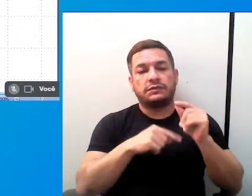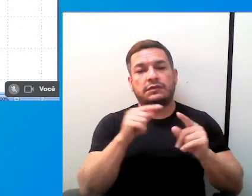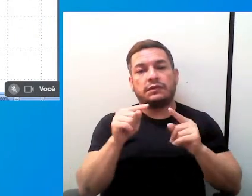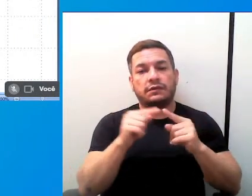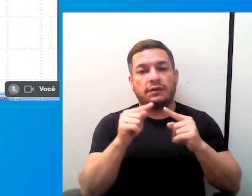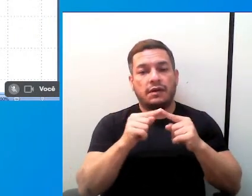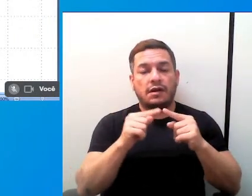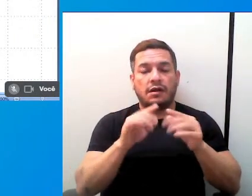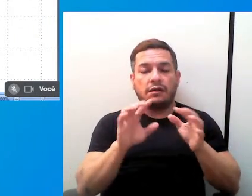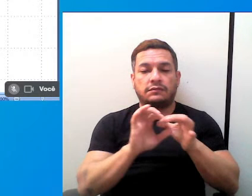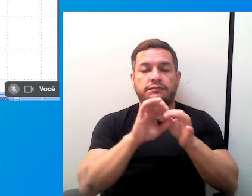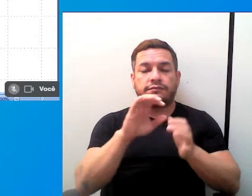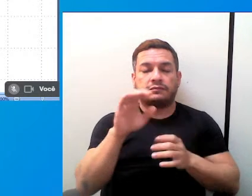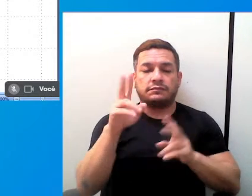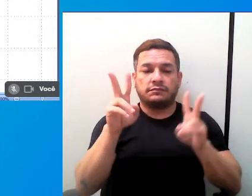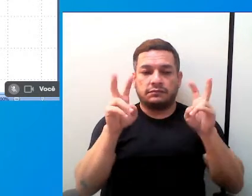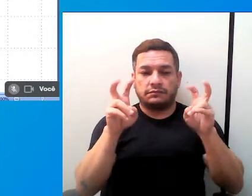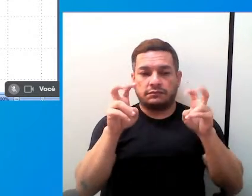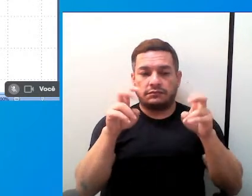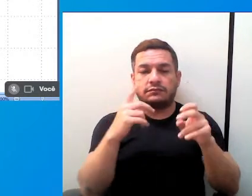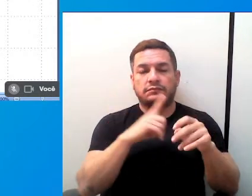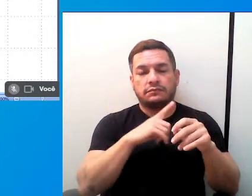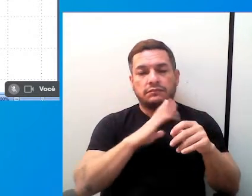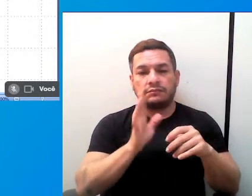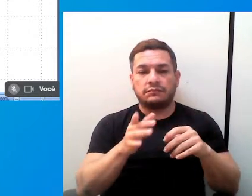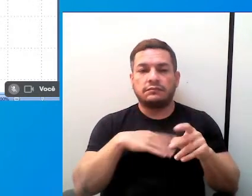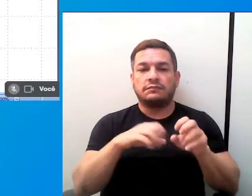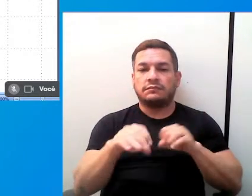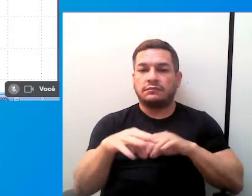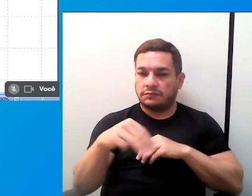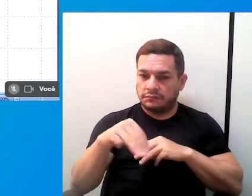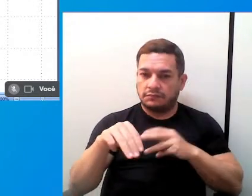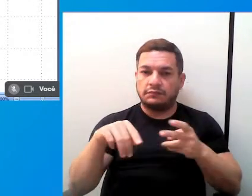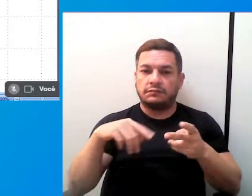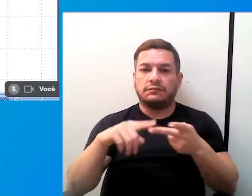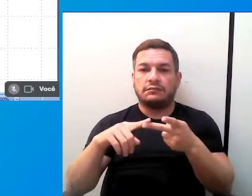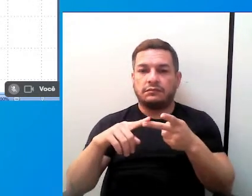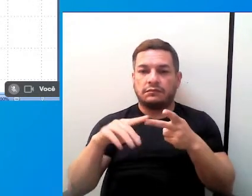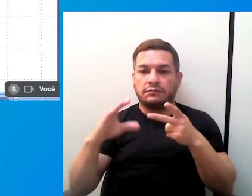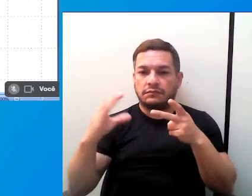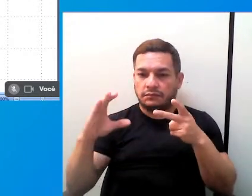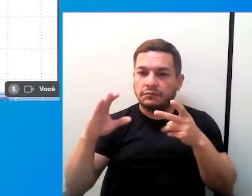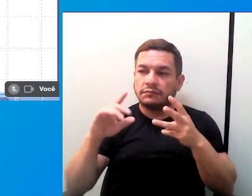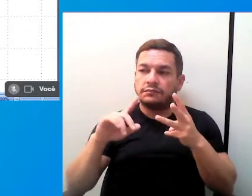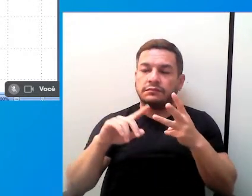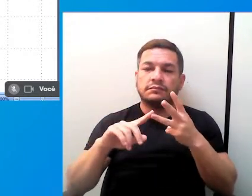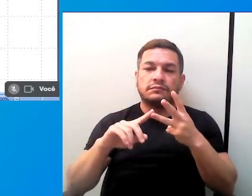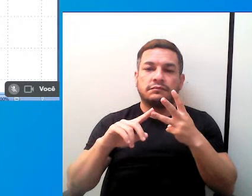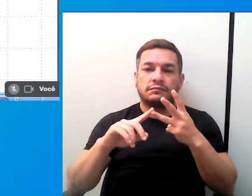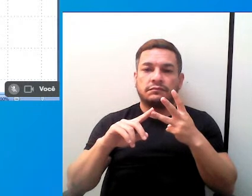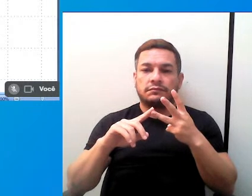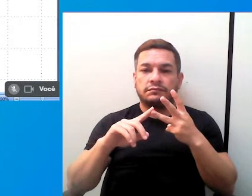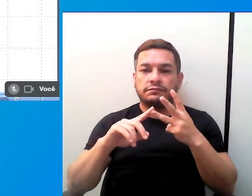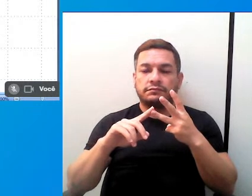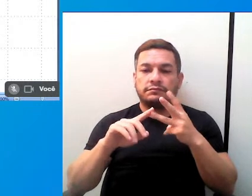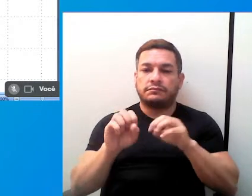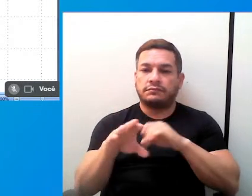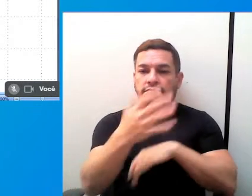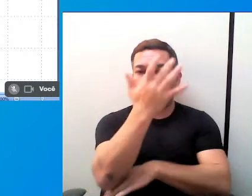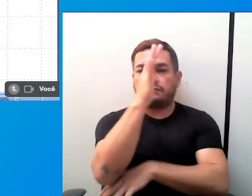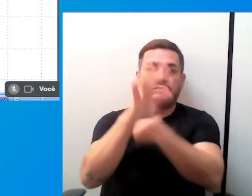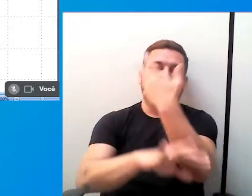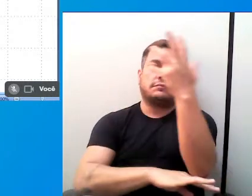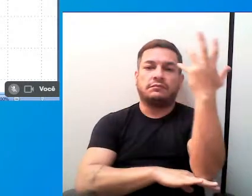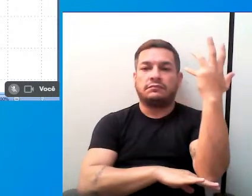tema integrador. Temas integradores que nós já tivemos: ensino de matemática, ensino de ciências, a educação